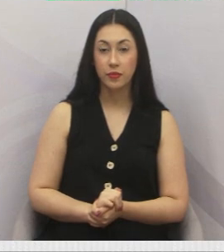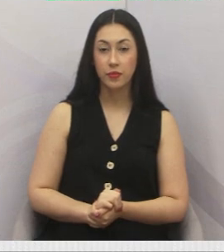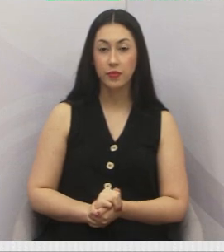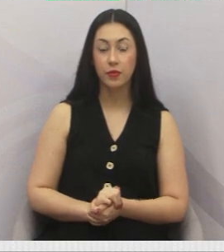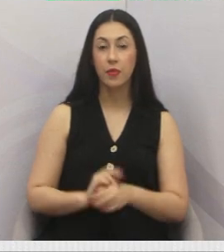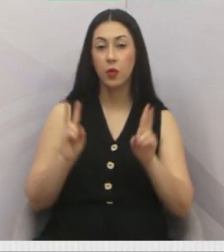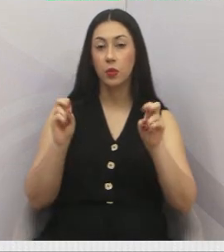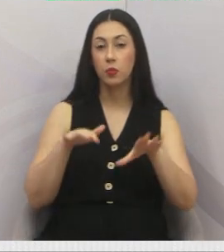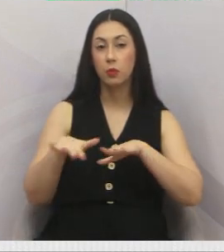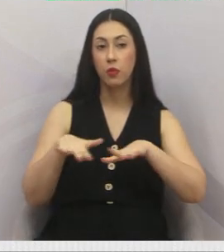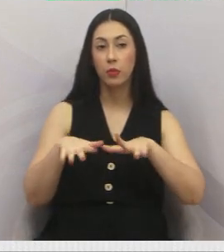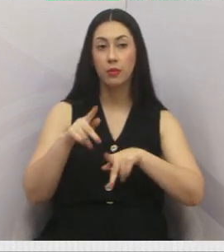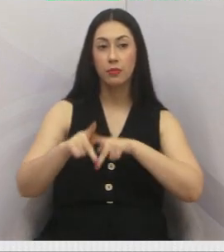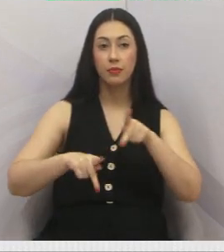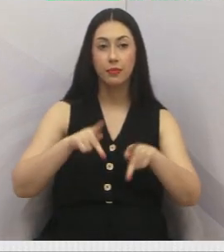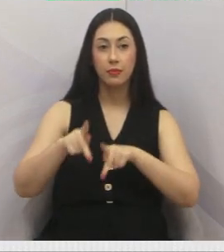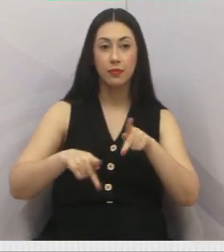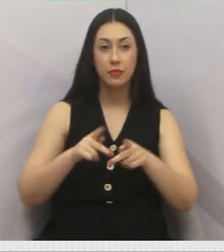Movimentos Populares, perdão.